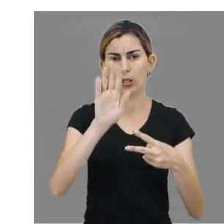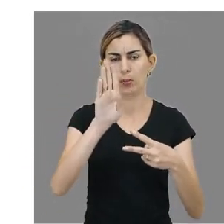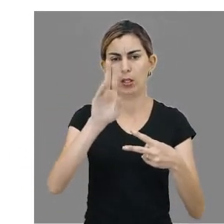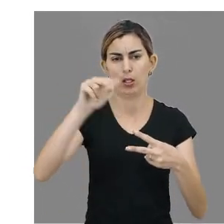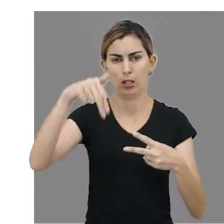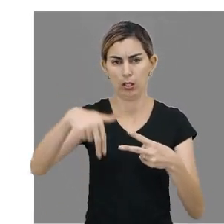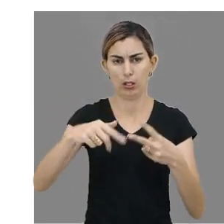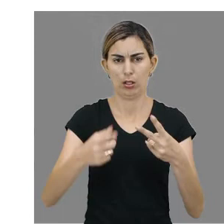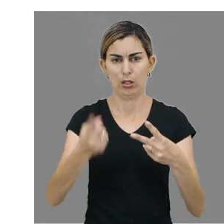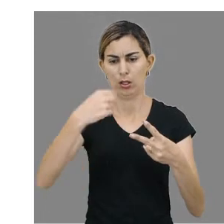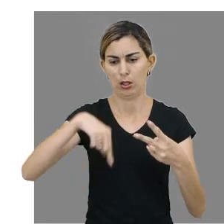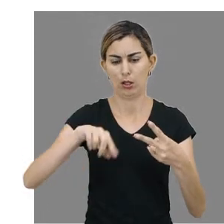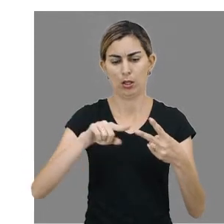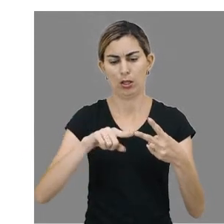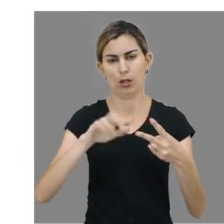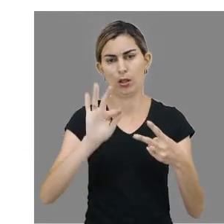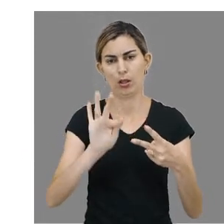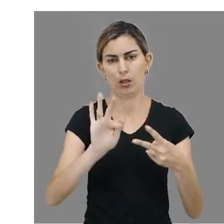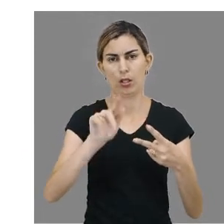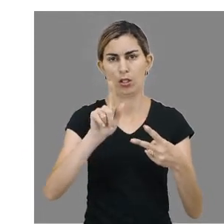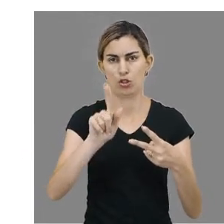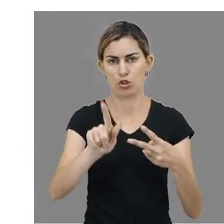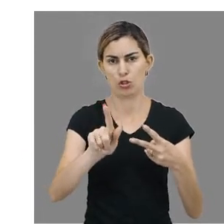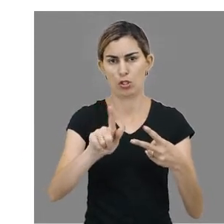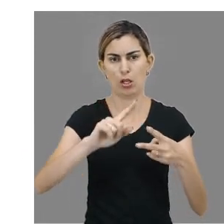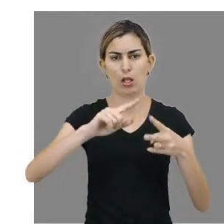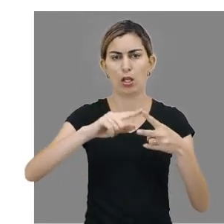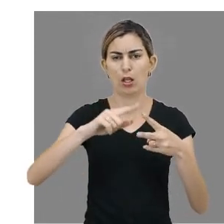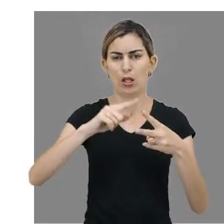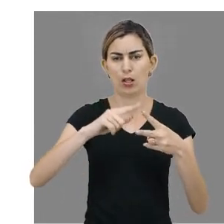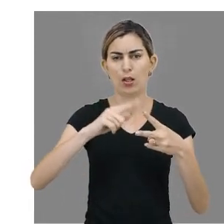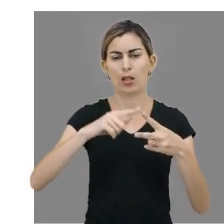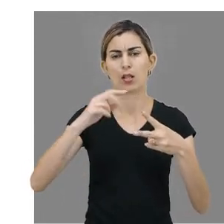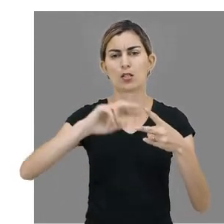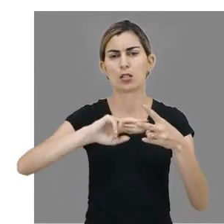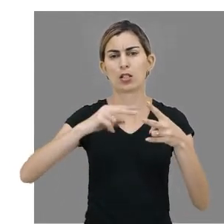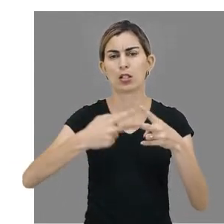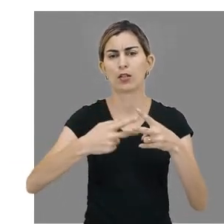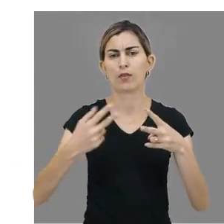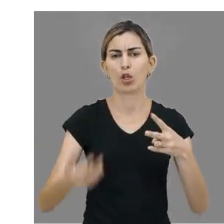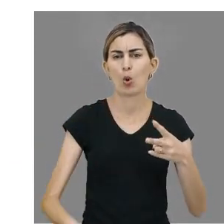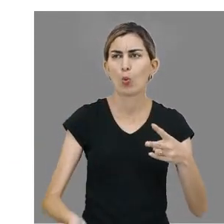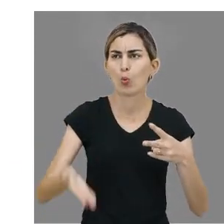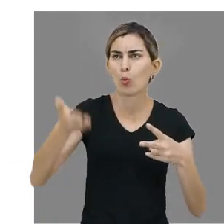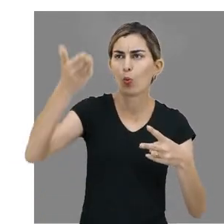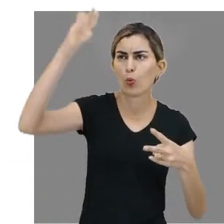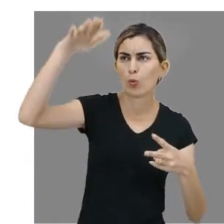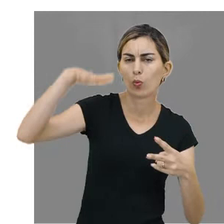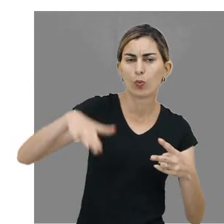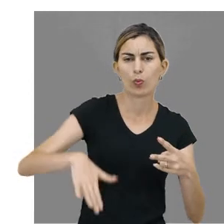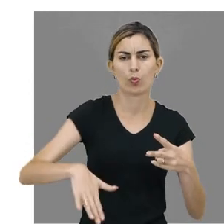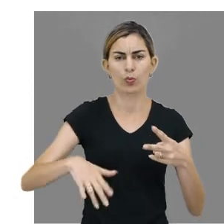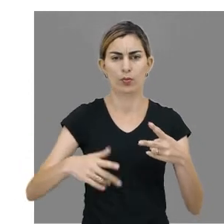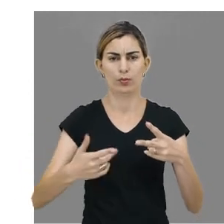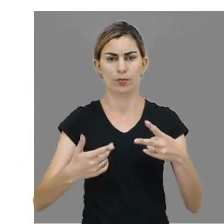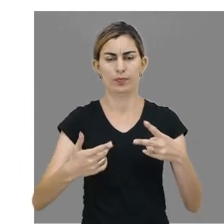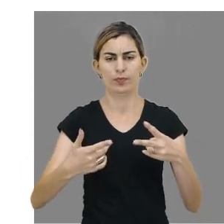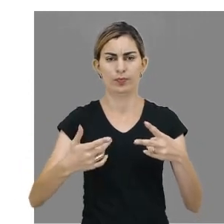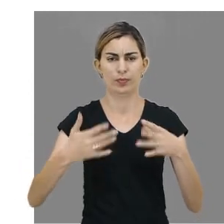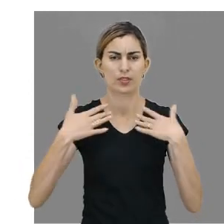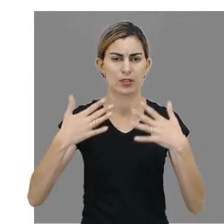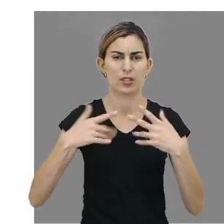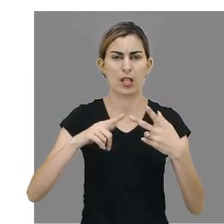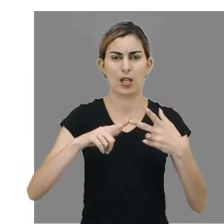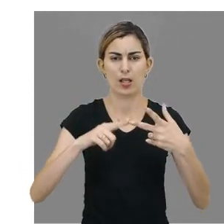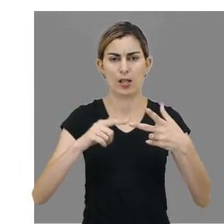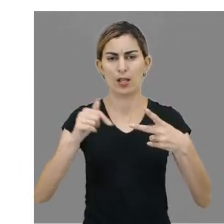TG, onde TBN significa termômetro de bulbo de úmido natural e já o TG está